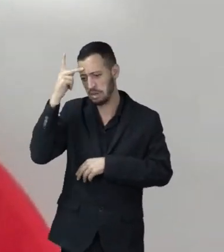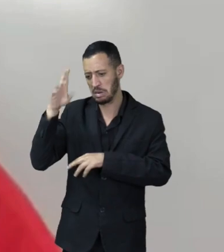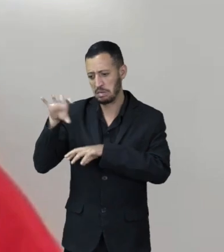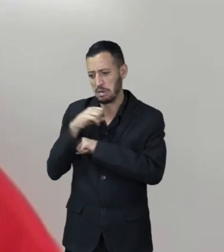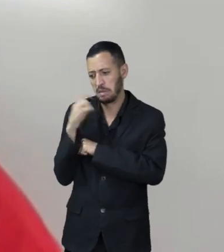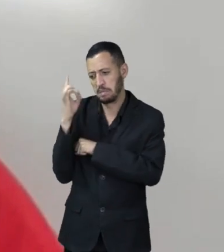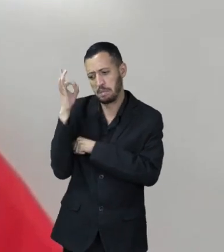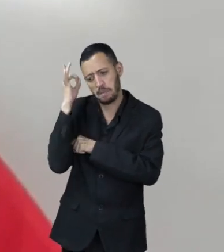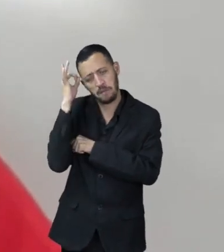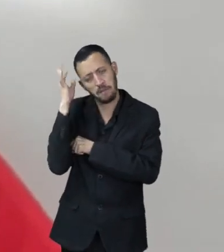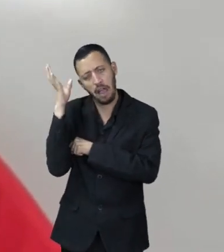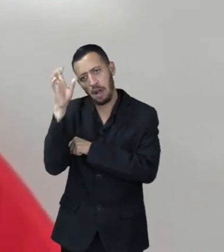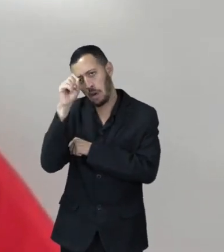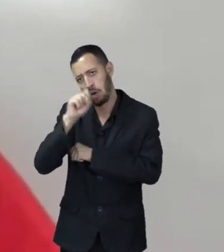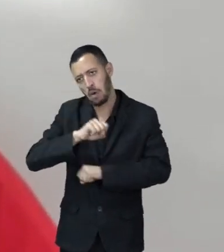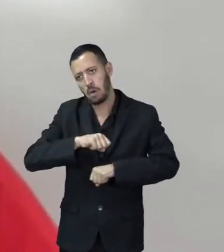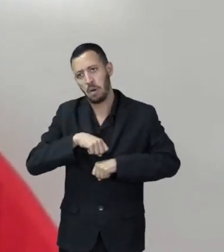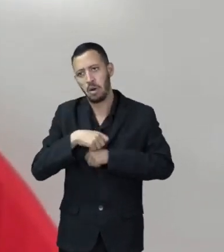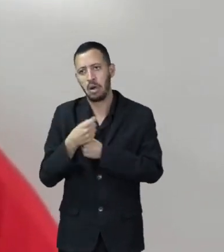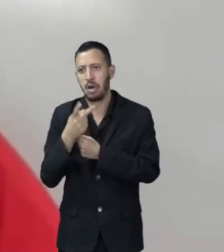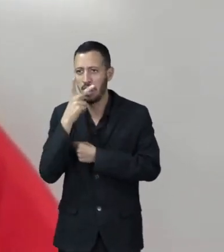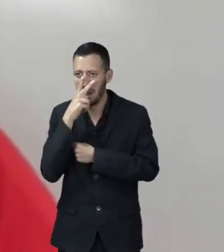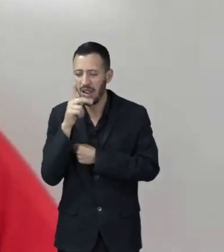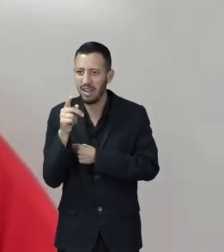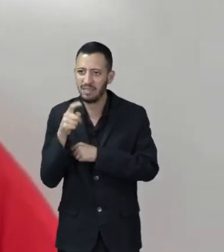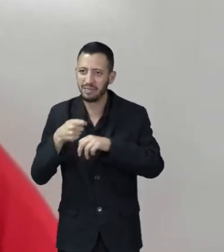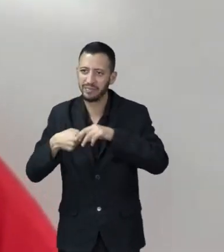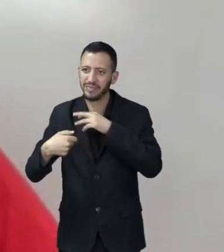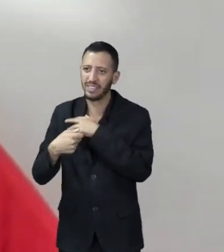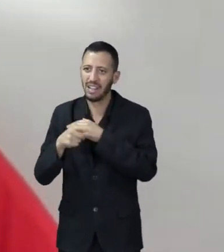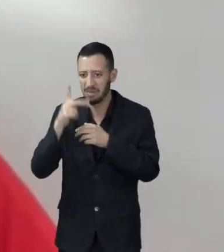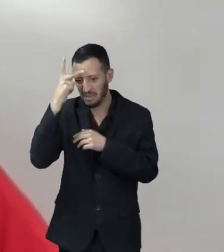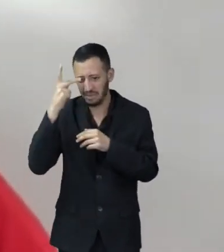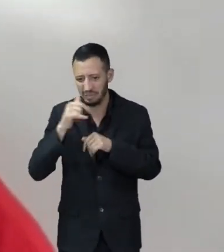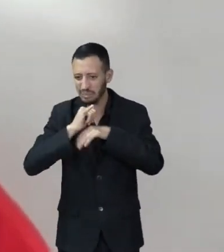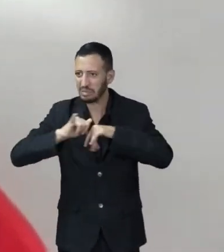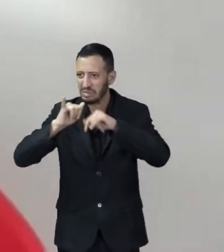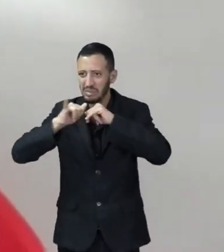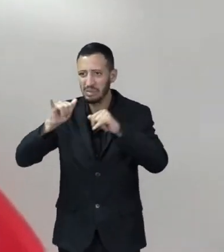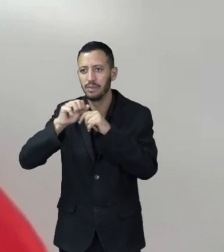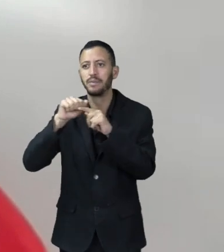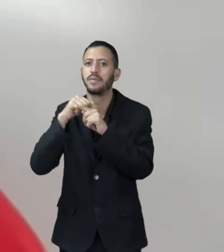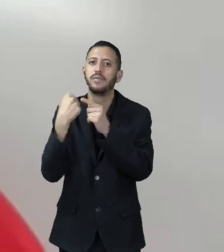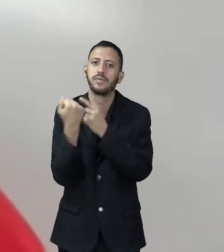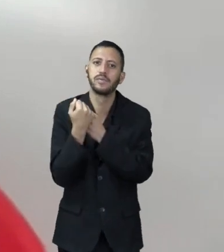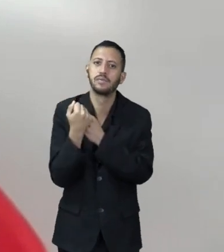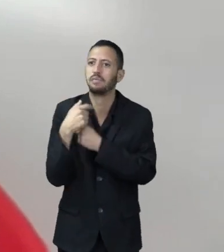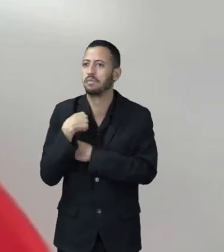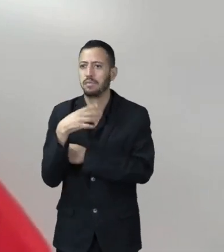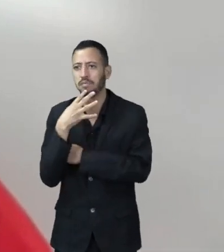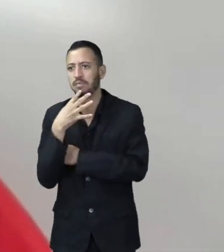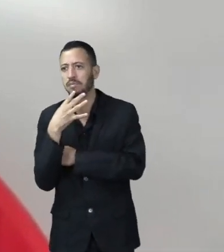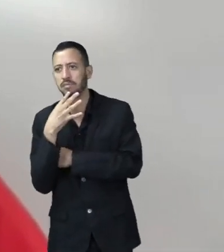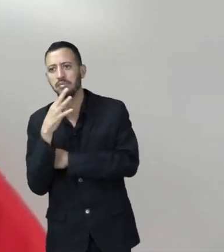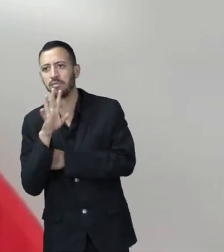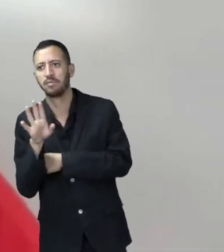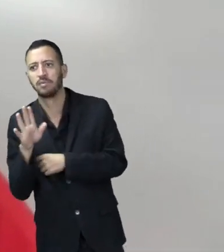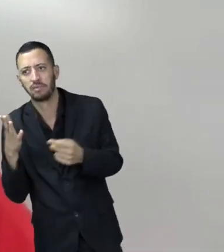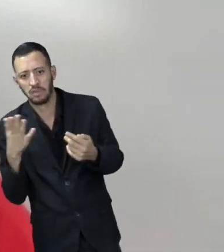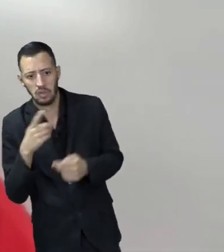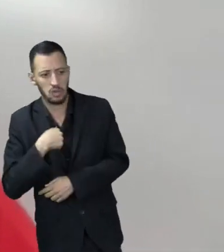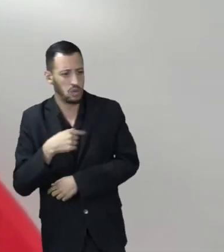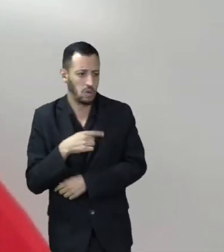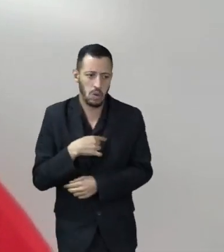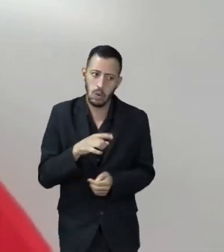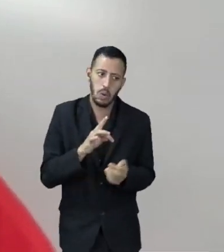gente brinca nas redes sociais, que o hate ele dá engajamento, e na sociedade é também assim. Se eu não conheço as situações, é muito mais fácil eu odiar e dizer